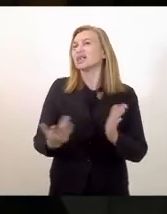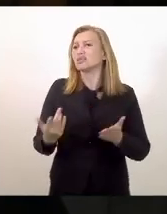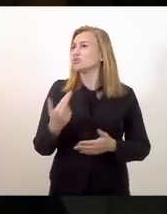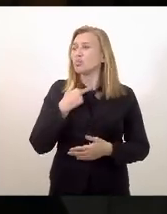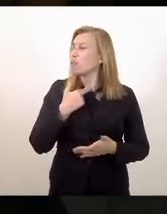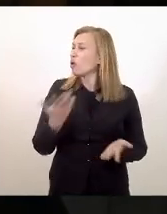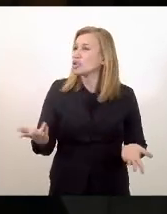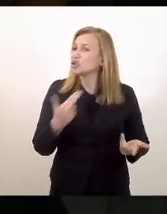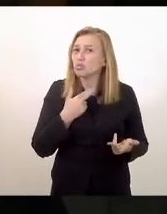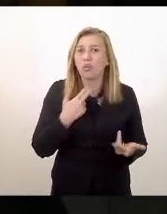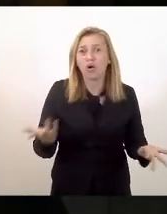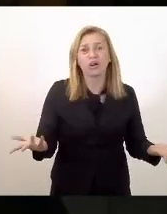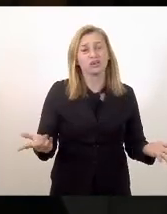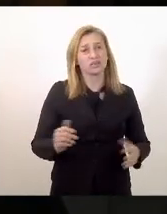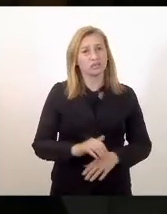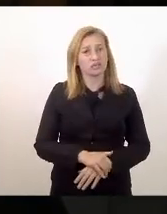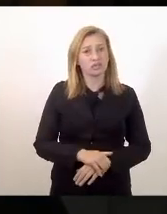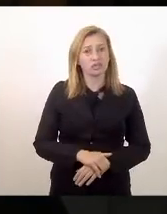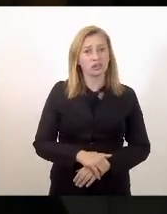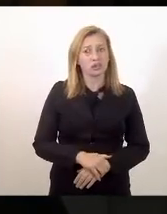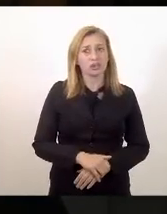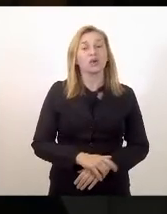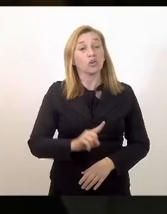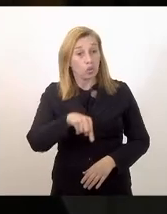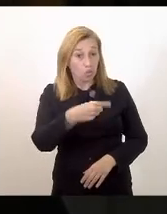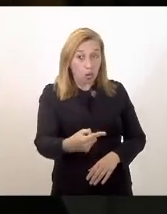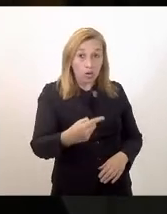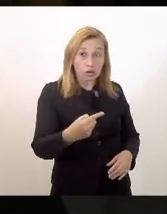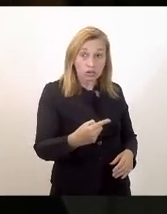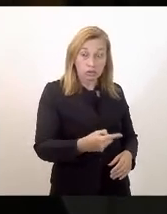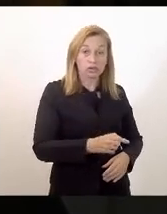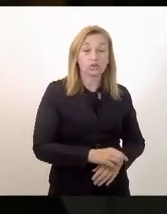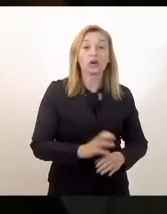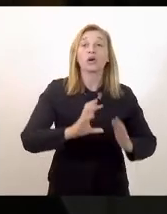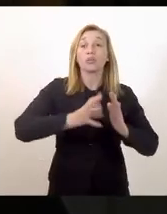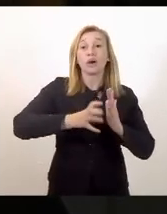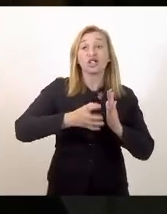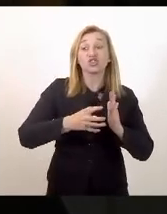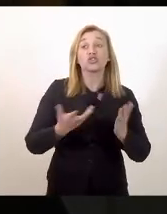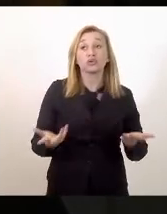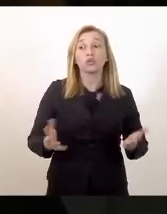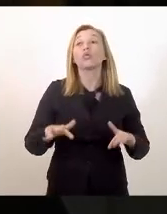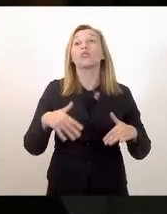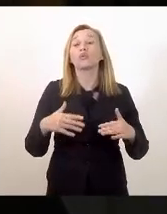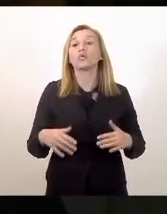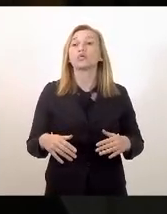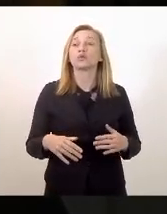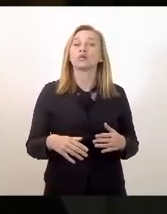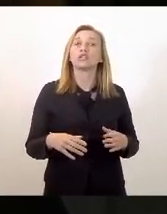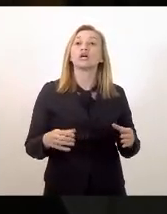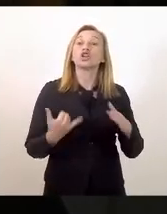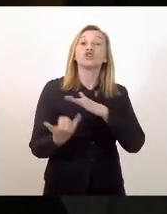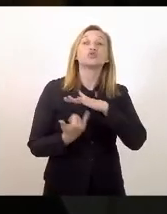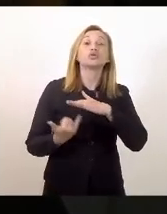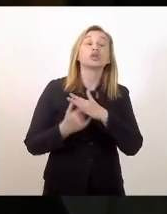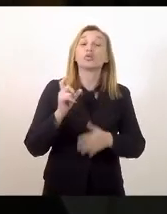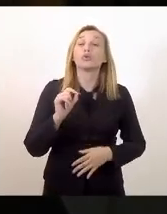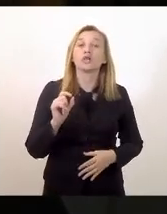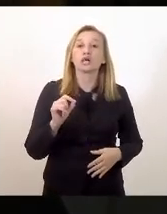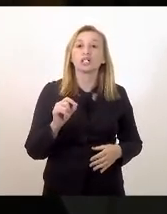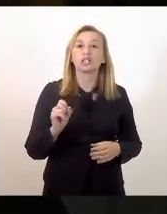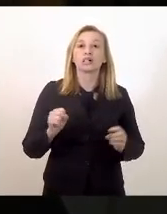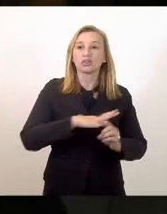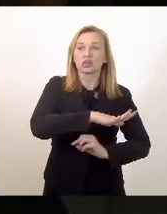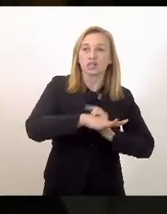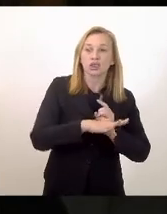Isso não dá estabilidade ao processo democrático. E, por outro lado, o que são os partidos? Aí concluo. Os partidos são instituições da sociedade